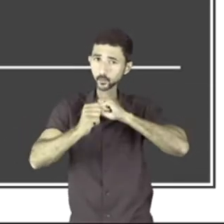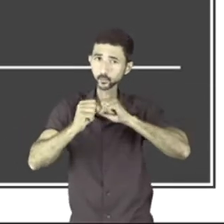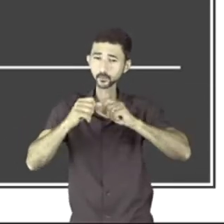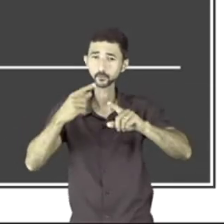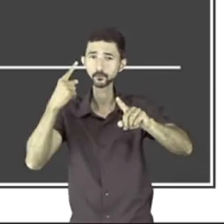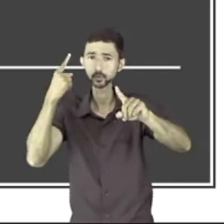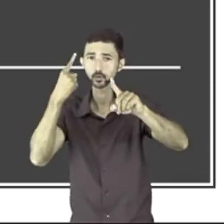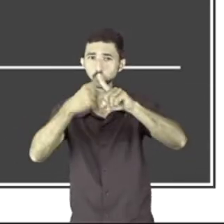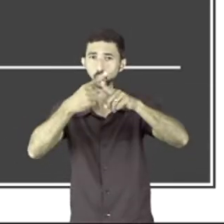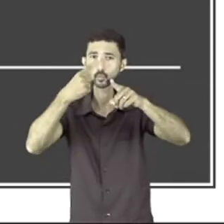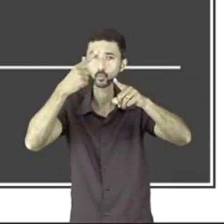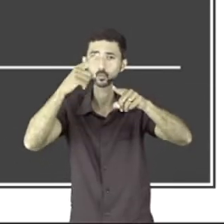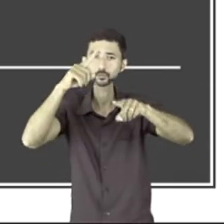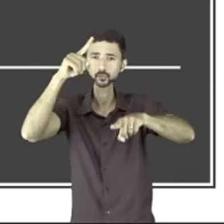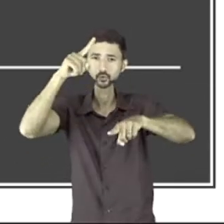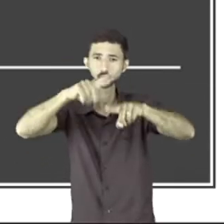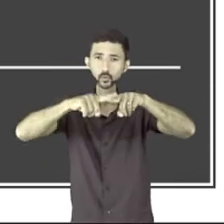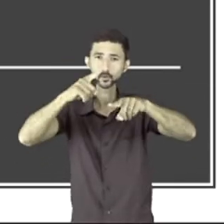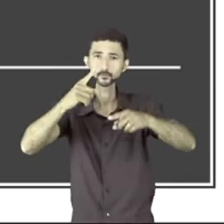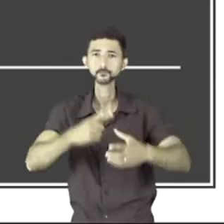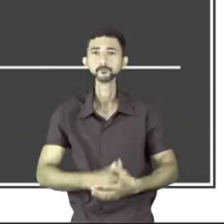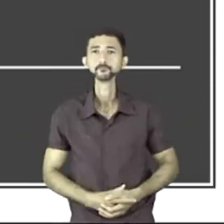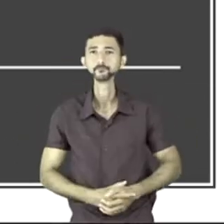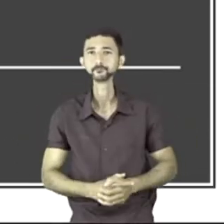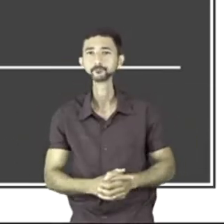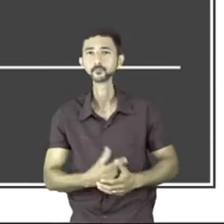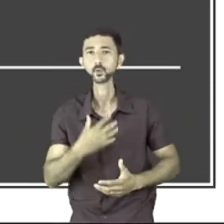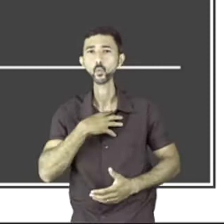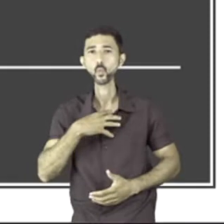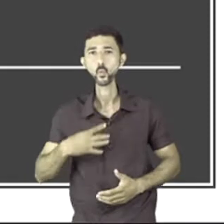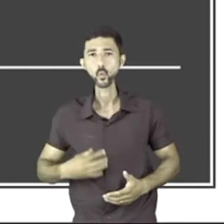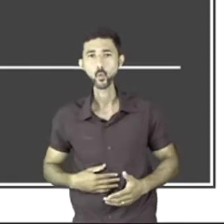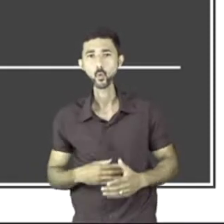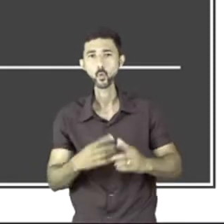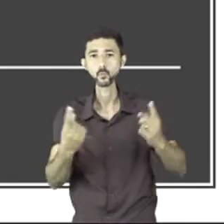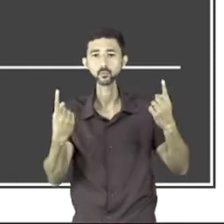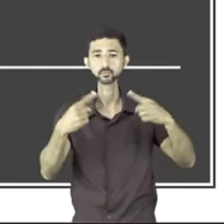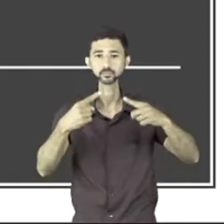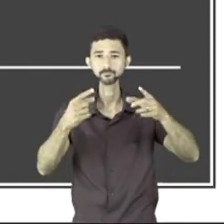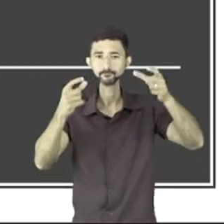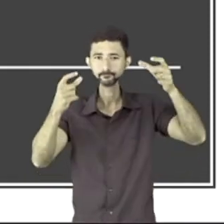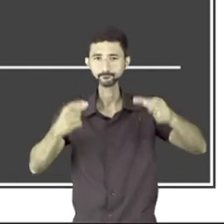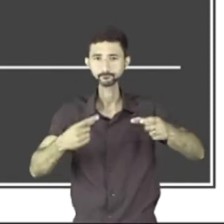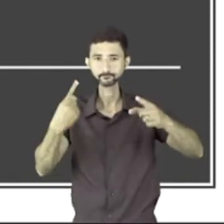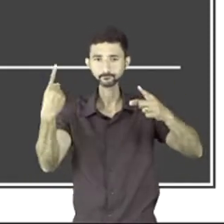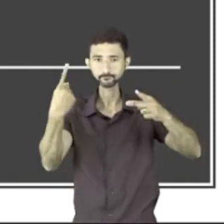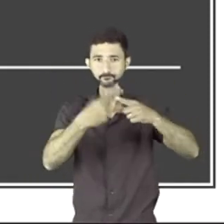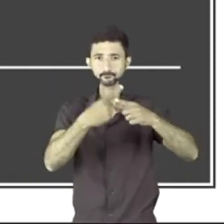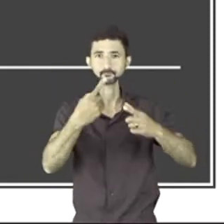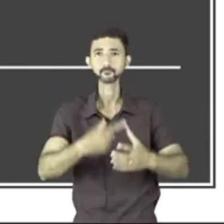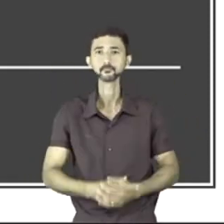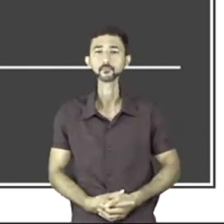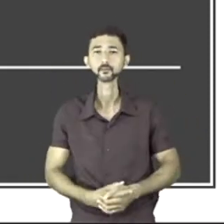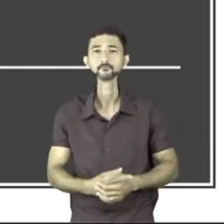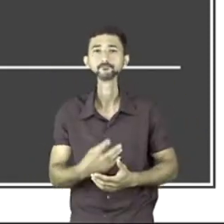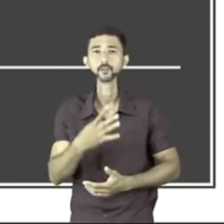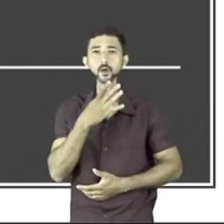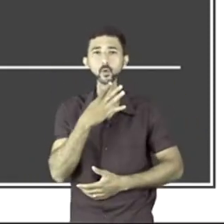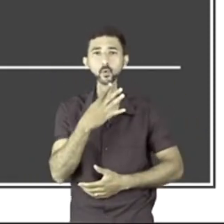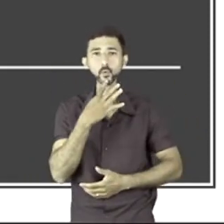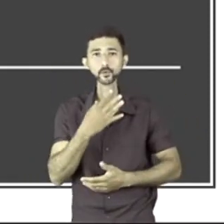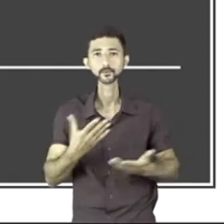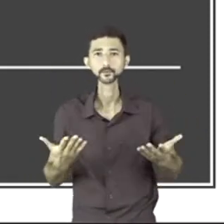o toque no corpo do adversário durante a luta. Então nós vamos conhecer um